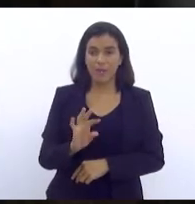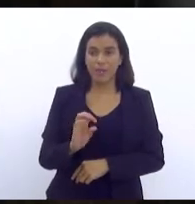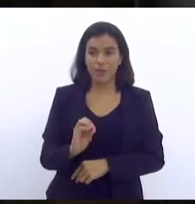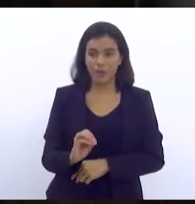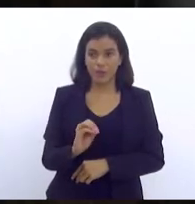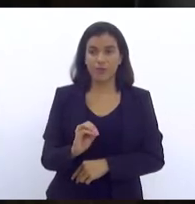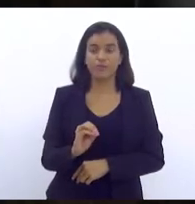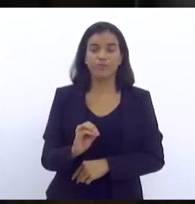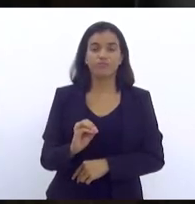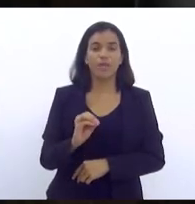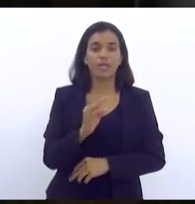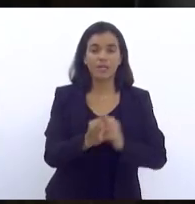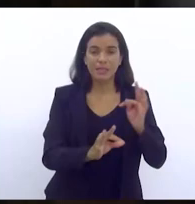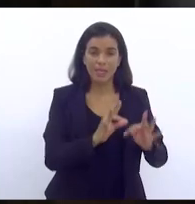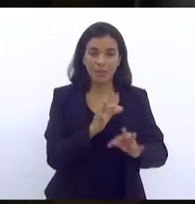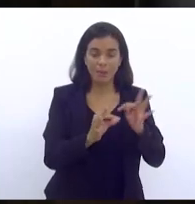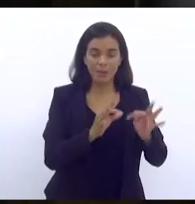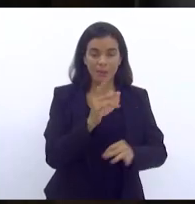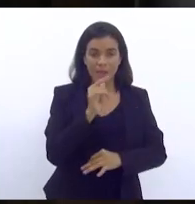saneamento e